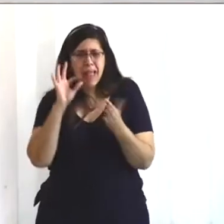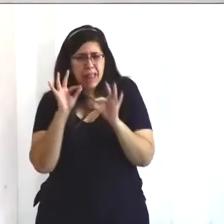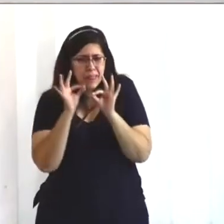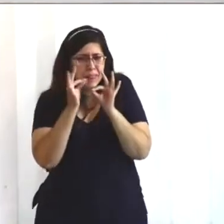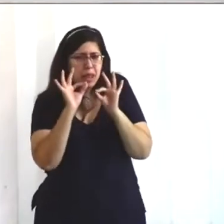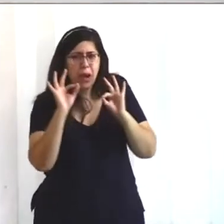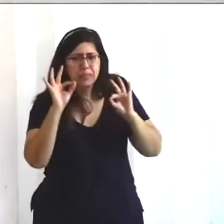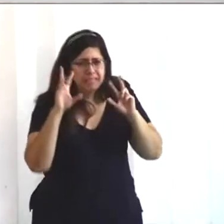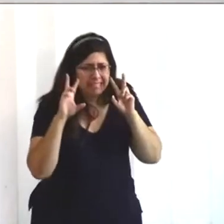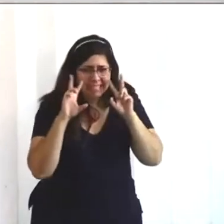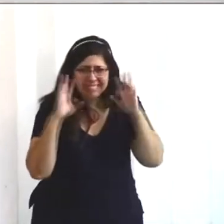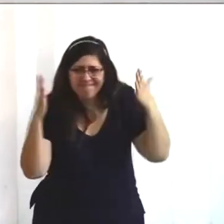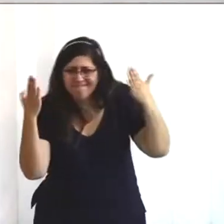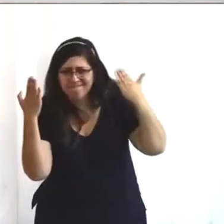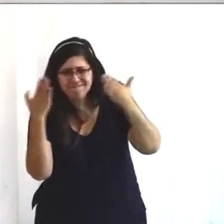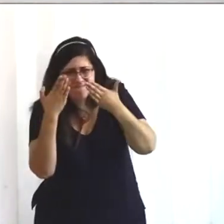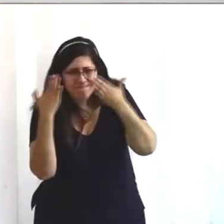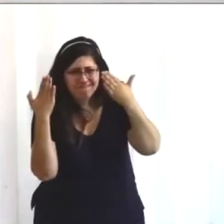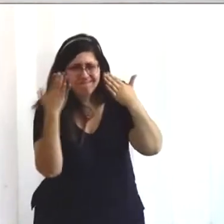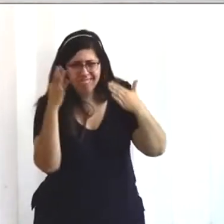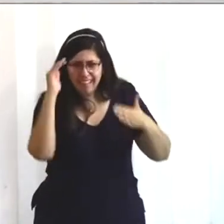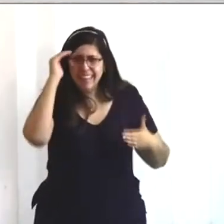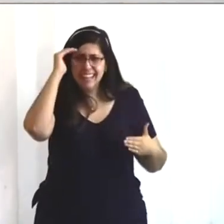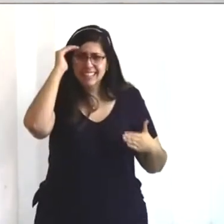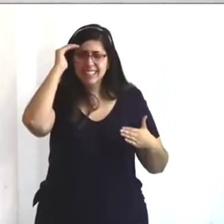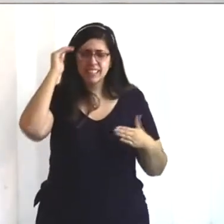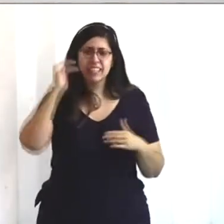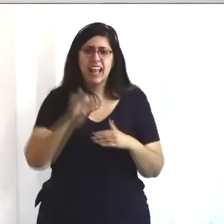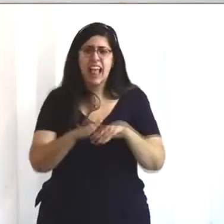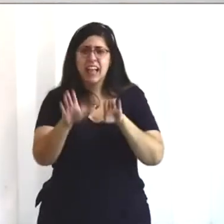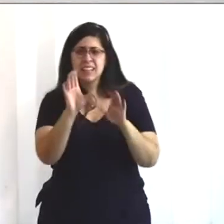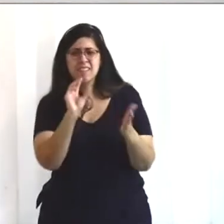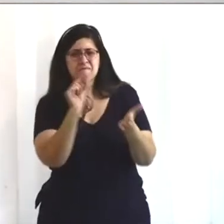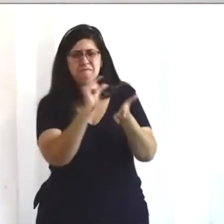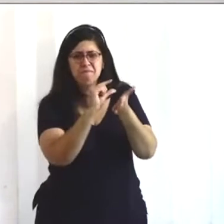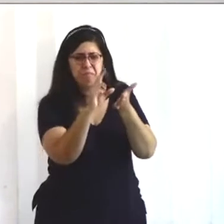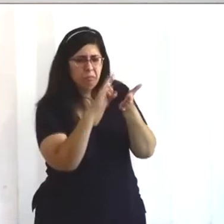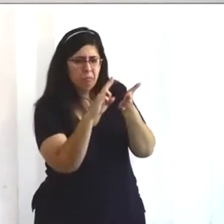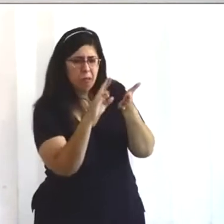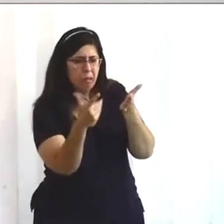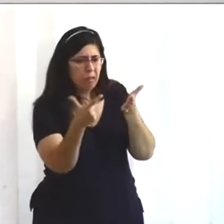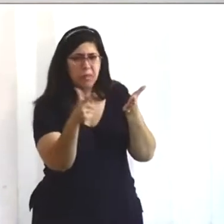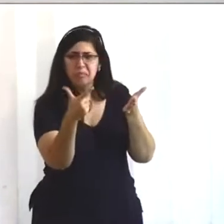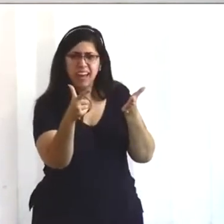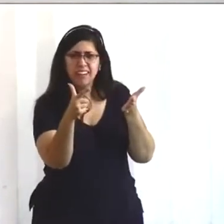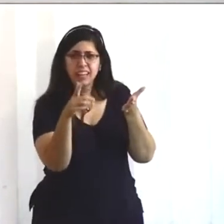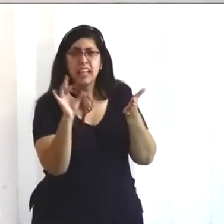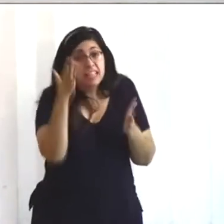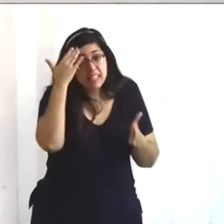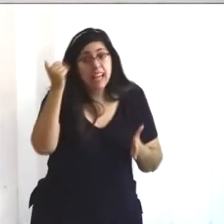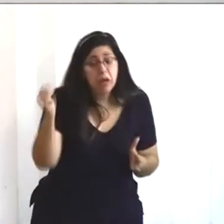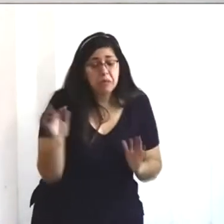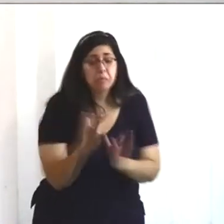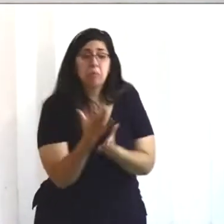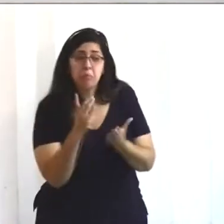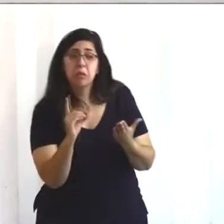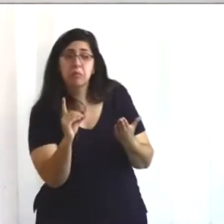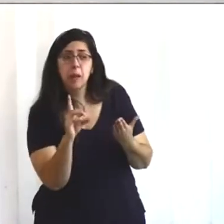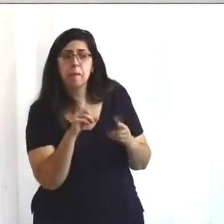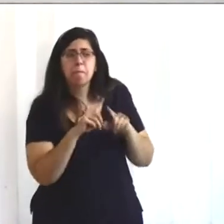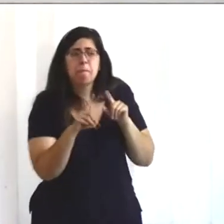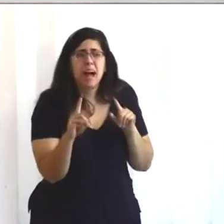você não consegue ver. Uma Bíblia sem letras, uma Bíblia em que você sabe que é Bíblia, mas o que será que